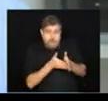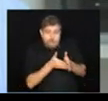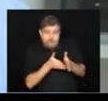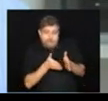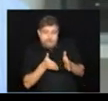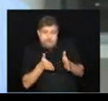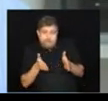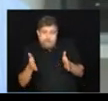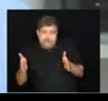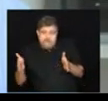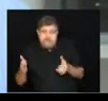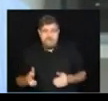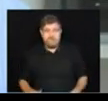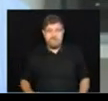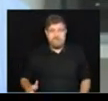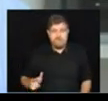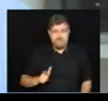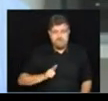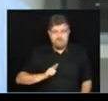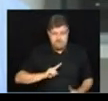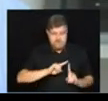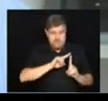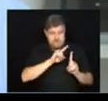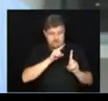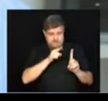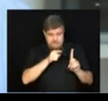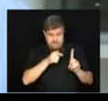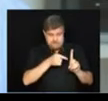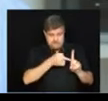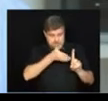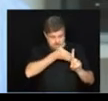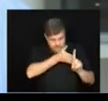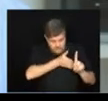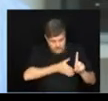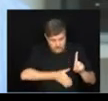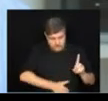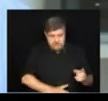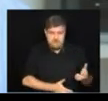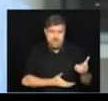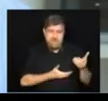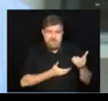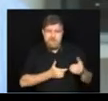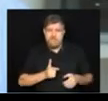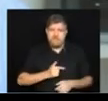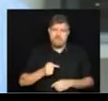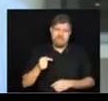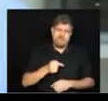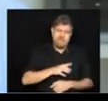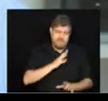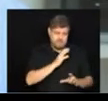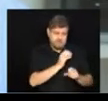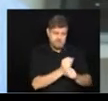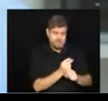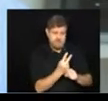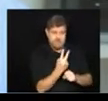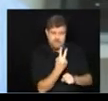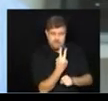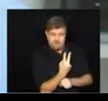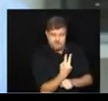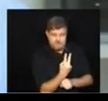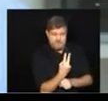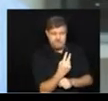que decorre da gestação, que você pode considerar 280 dias, em torno